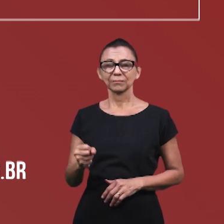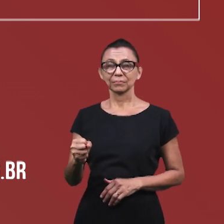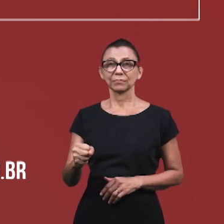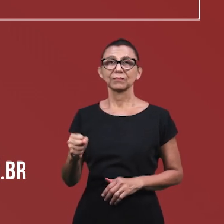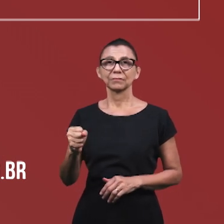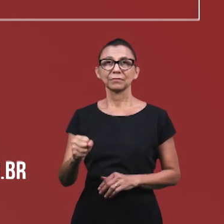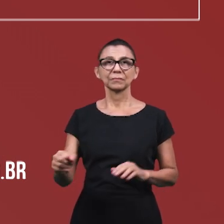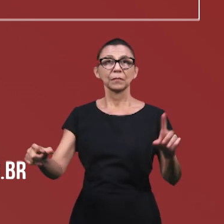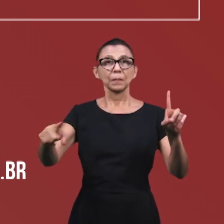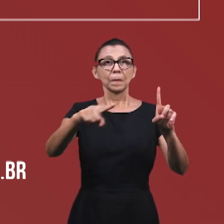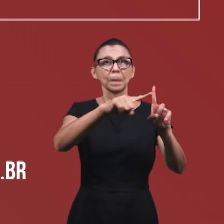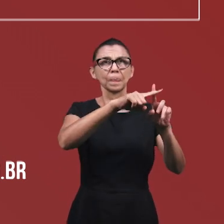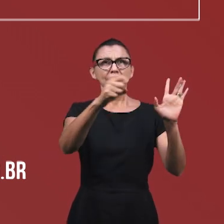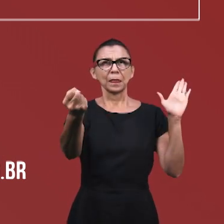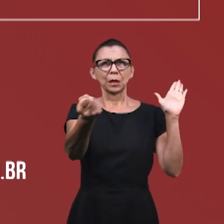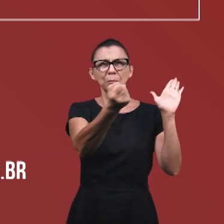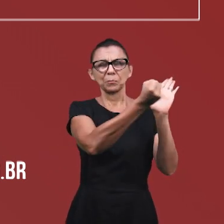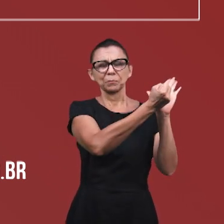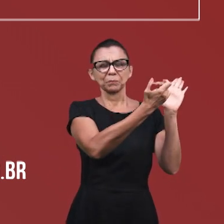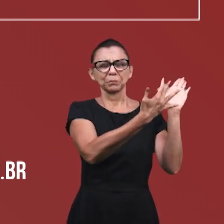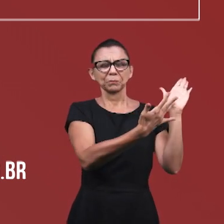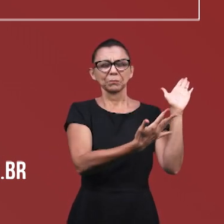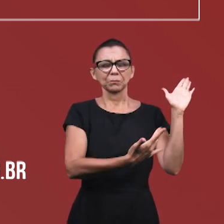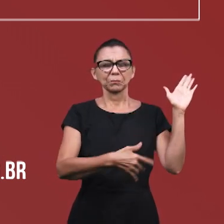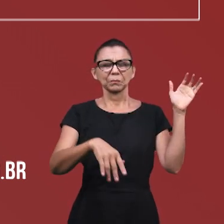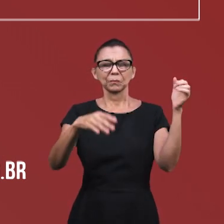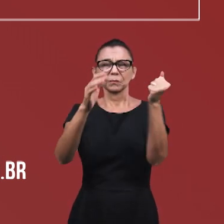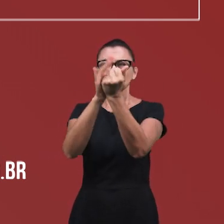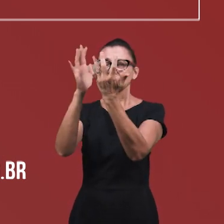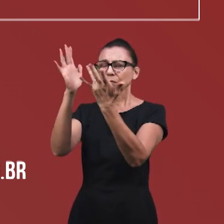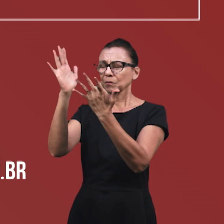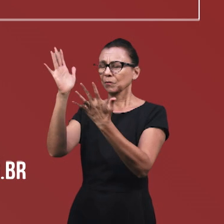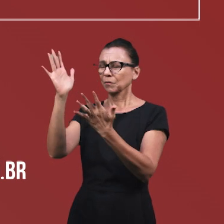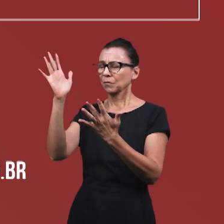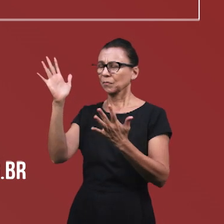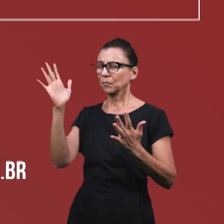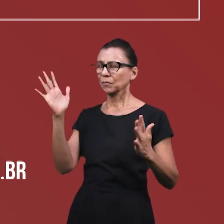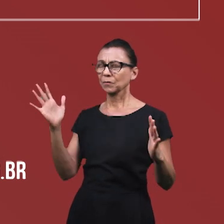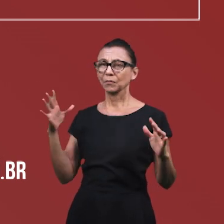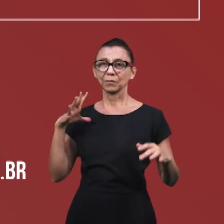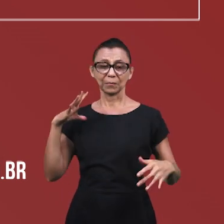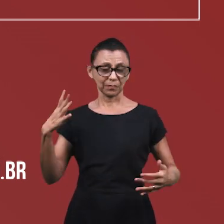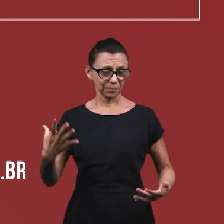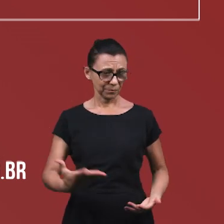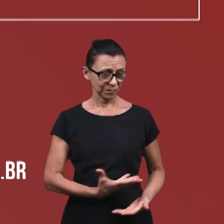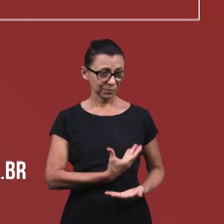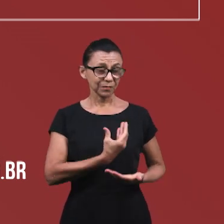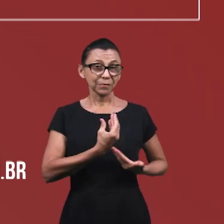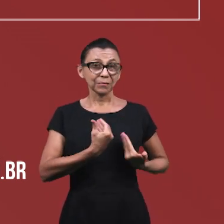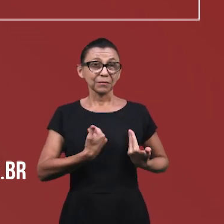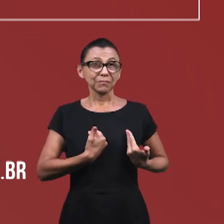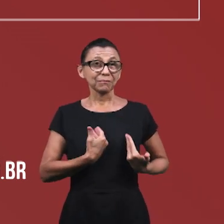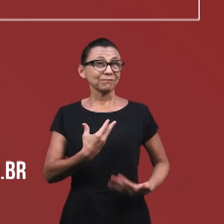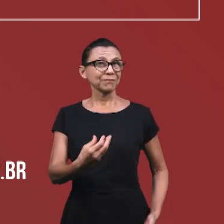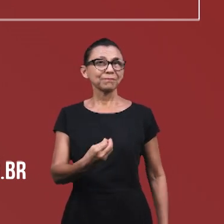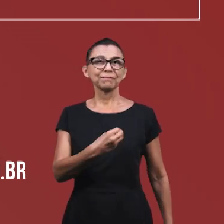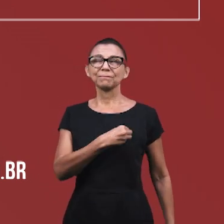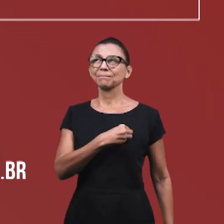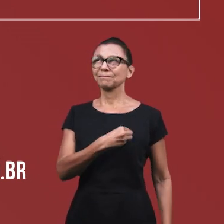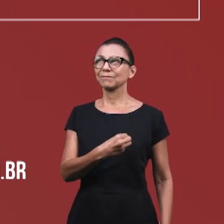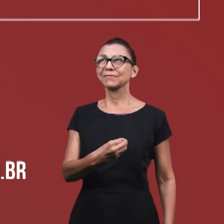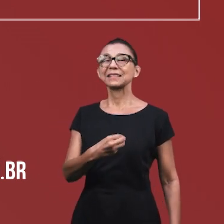cruz ferida me salvou, tão pecador. A